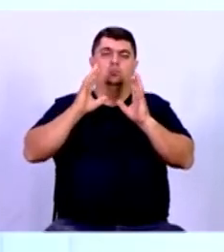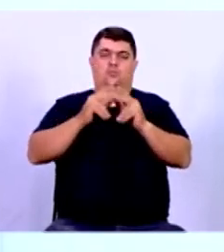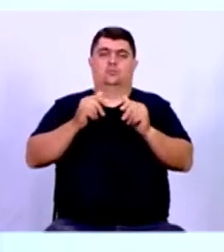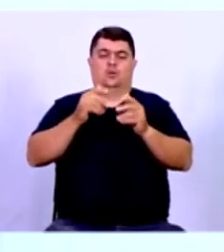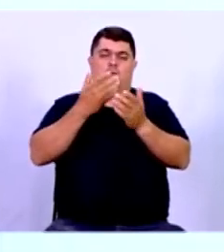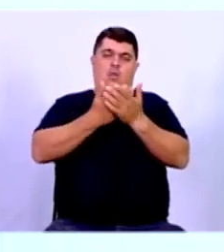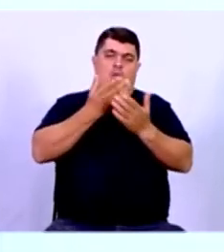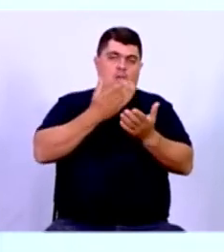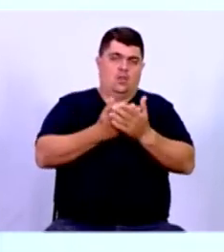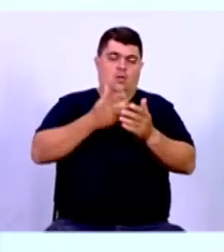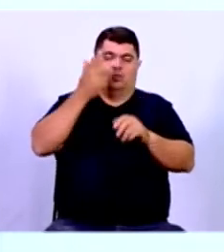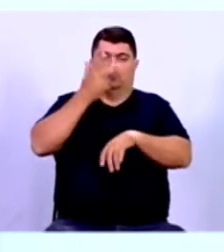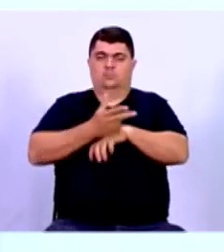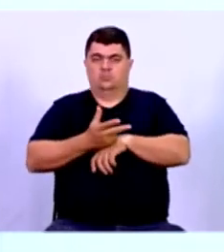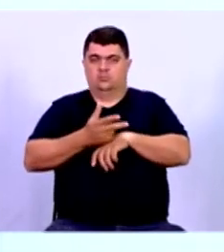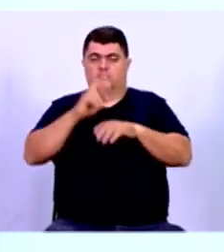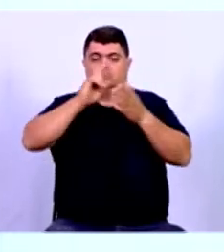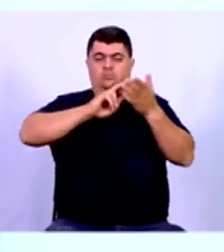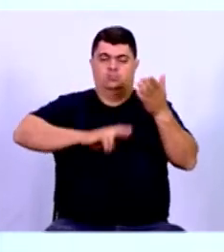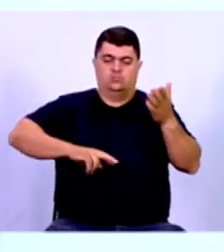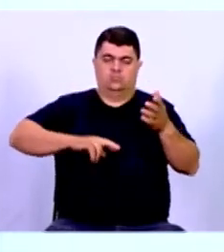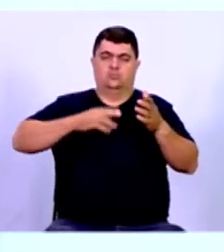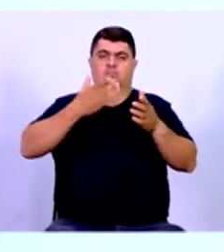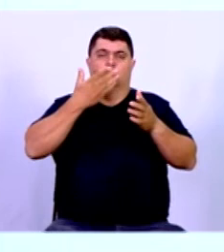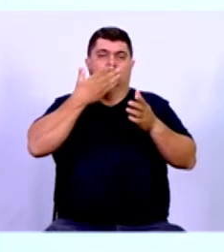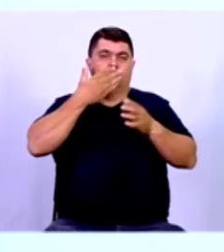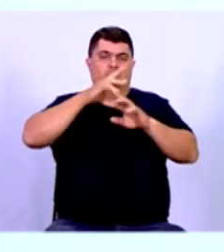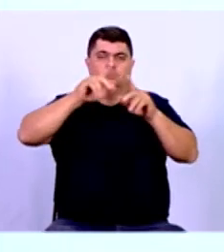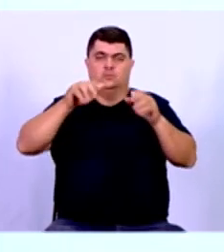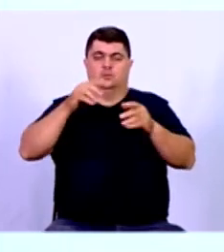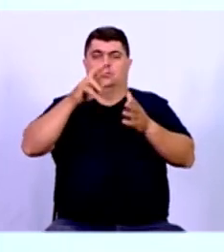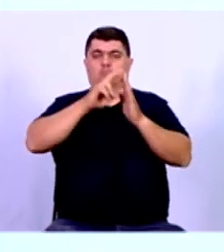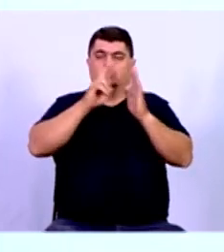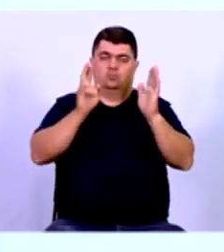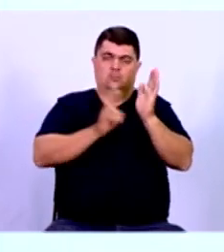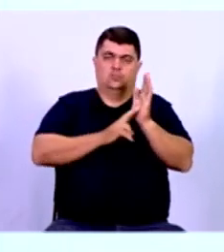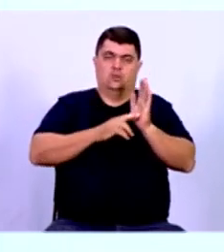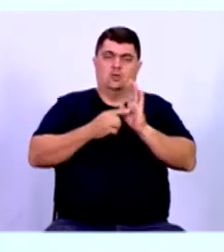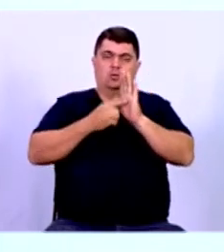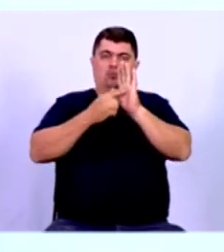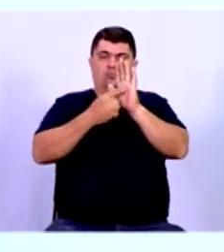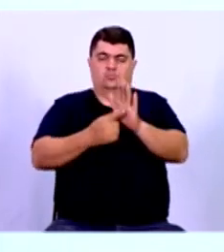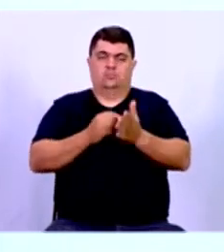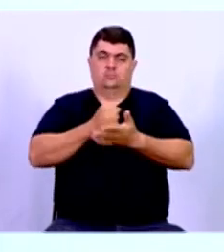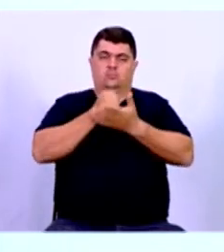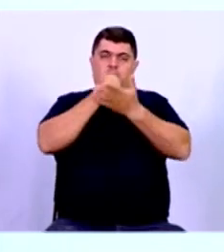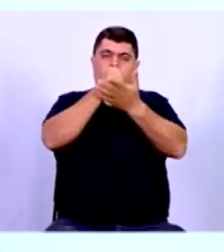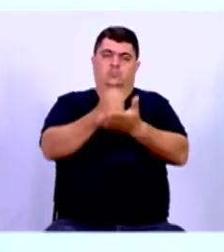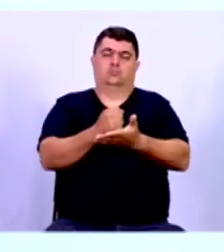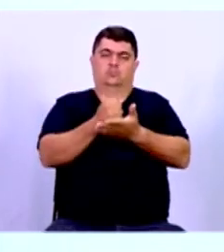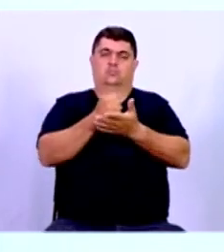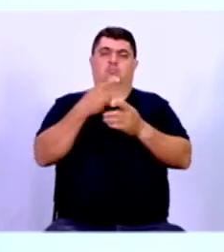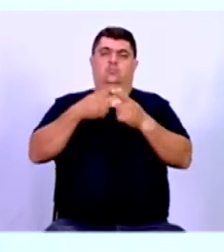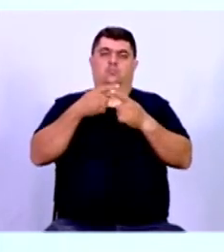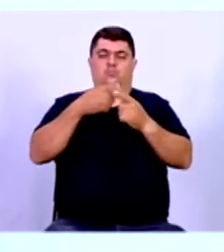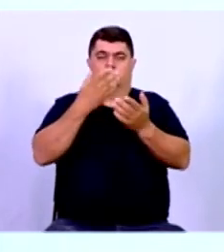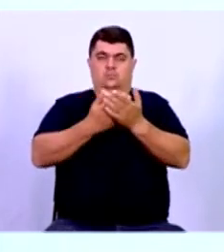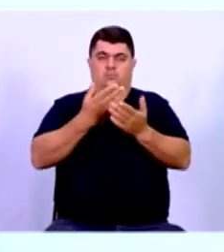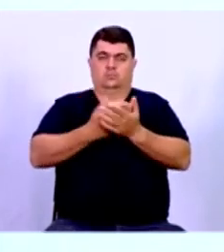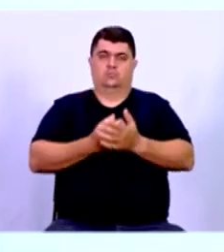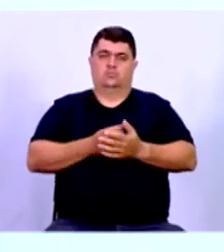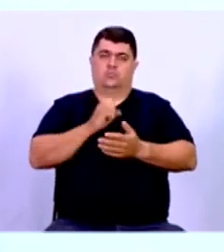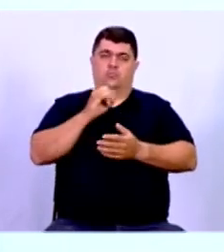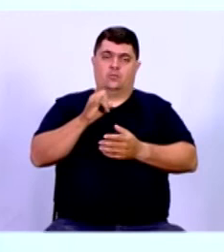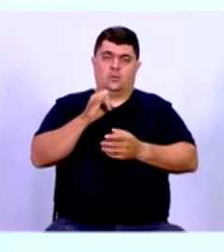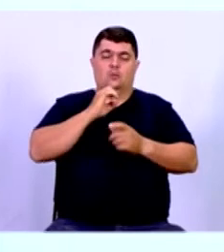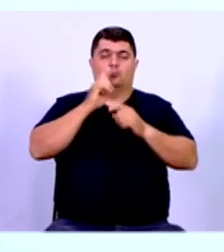a aula, todo o relatório, o modelo de relatório, as normas da BNT para subsidiar o estudo de vocês. Se